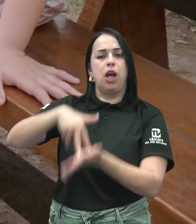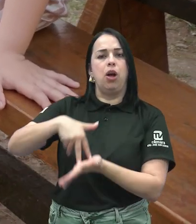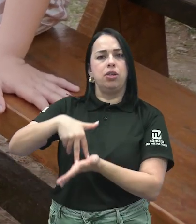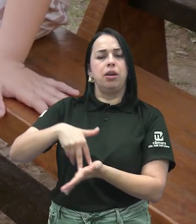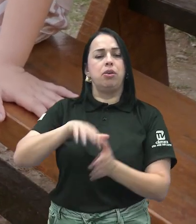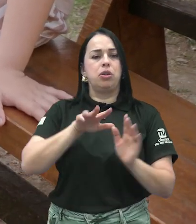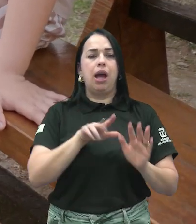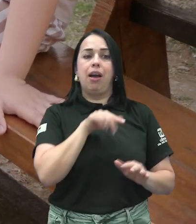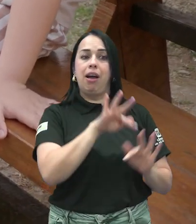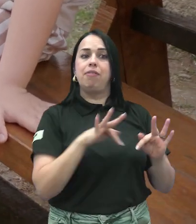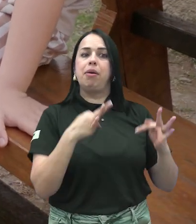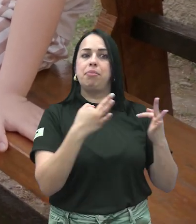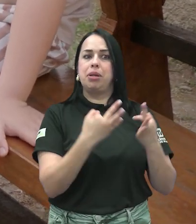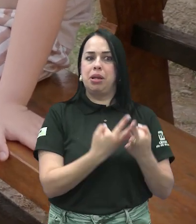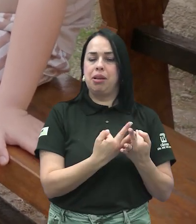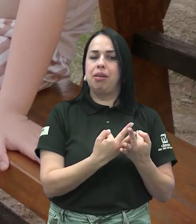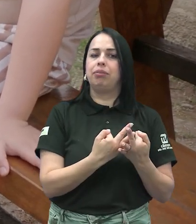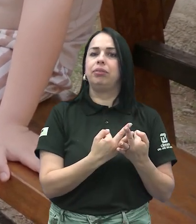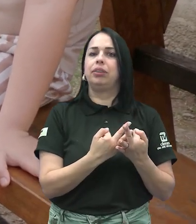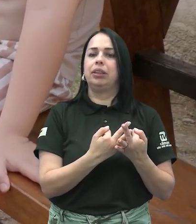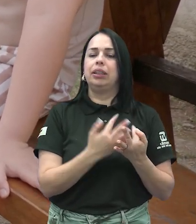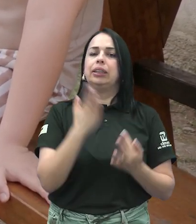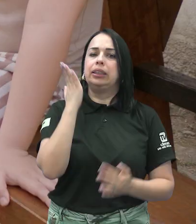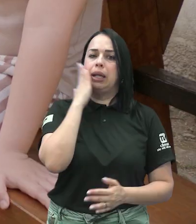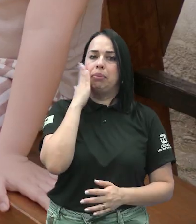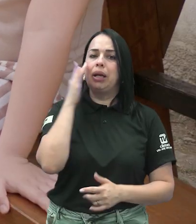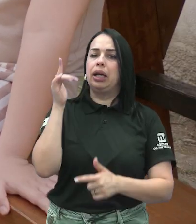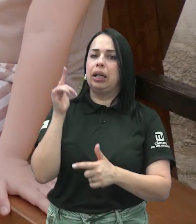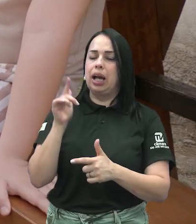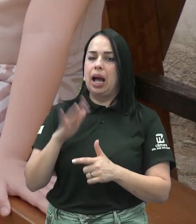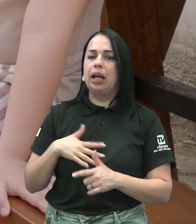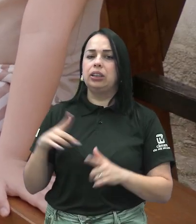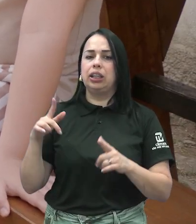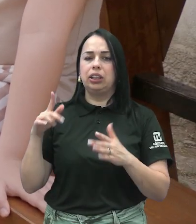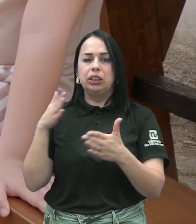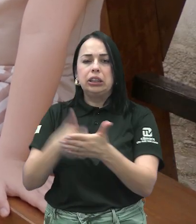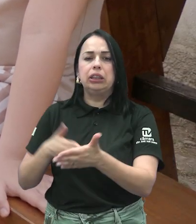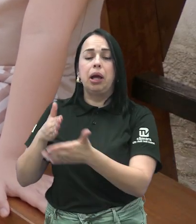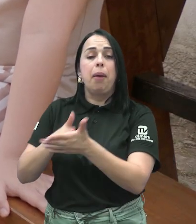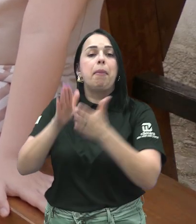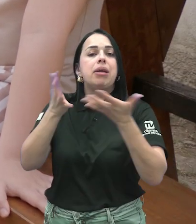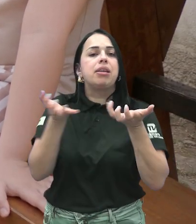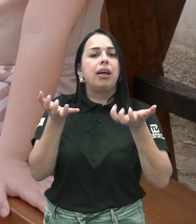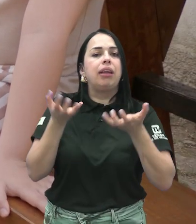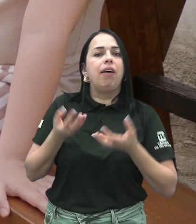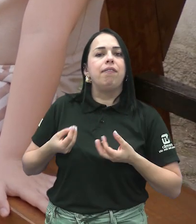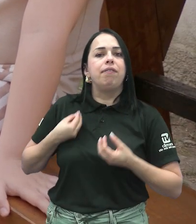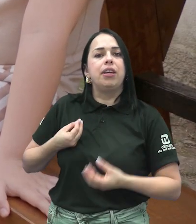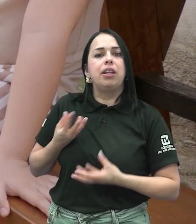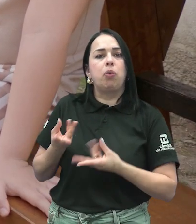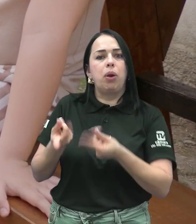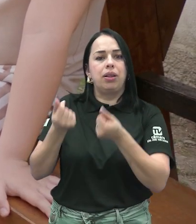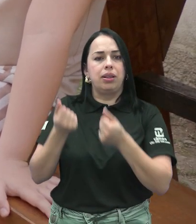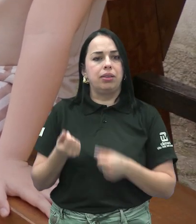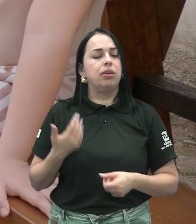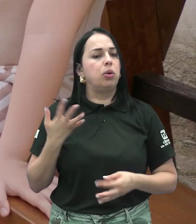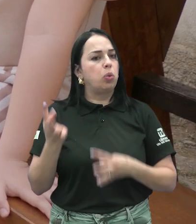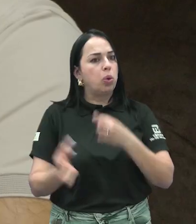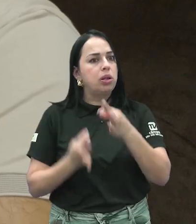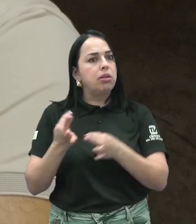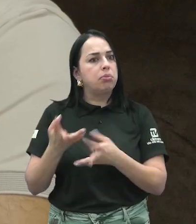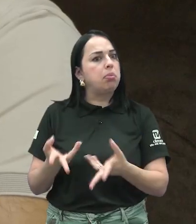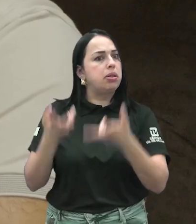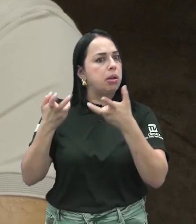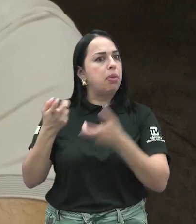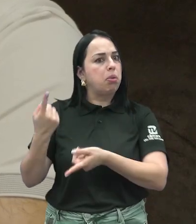muscular. O objetivo da família, mesmo com as dificuldades, é garantir qualidade de vida.